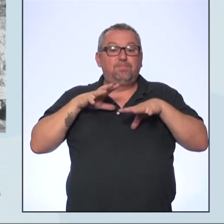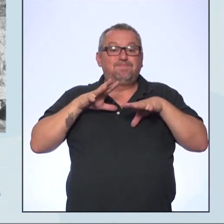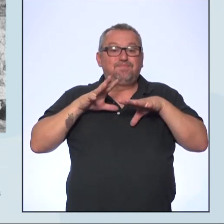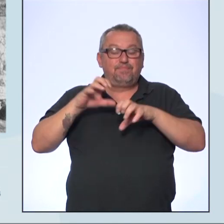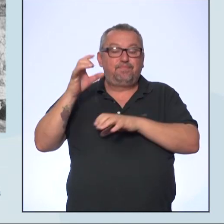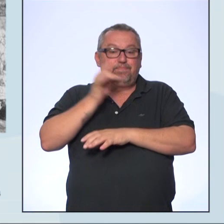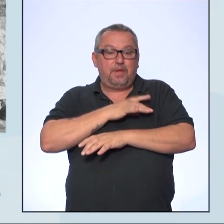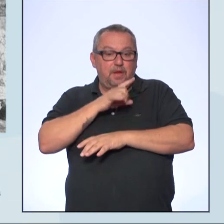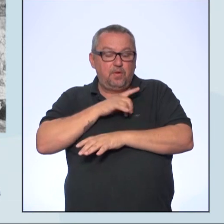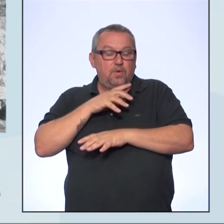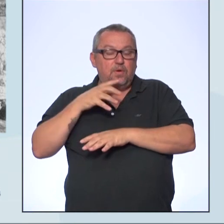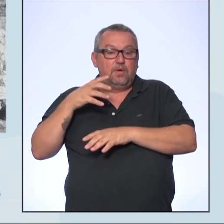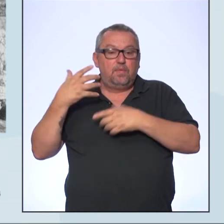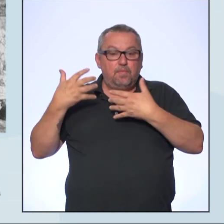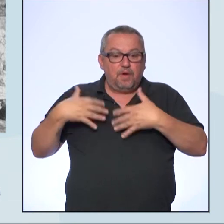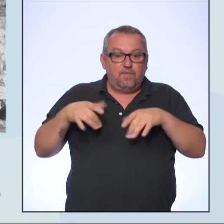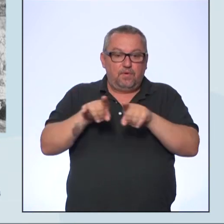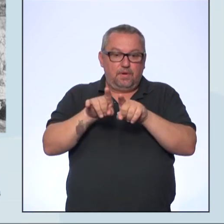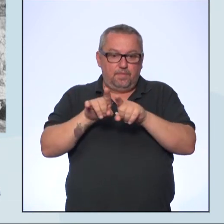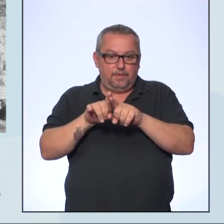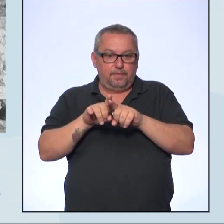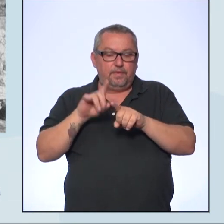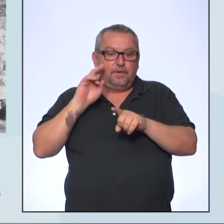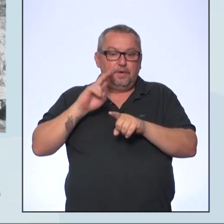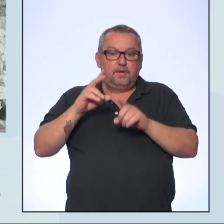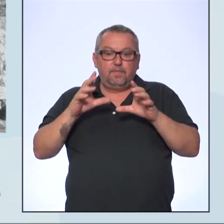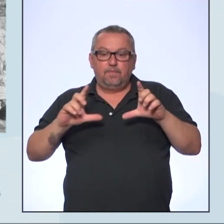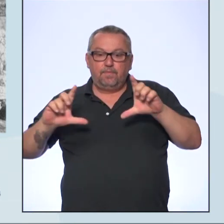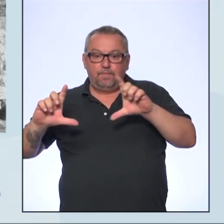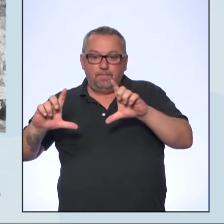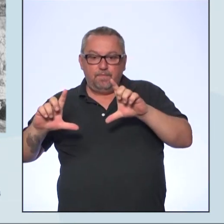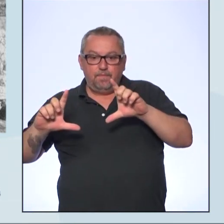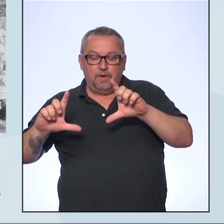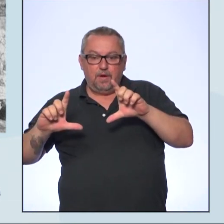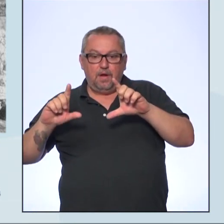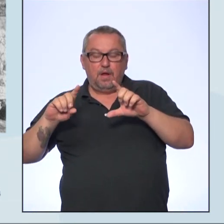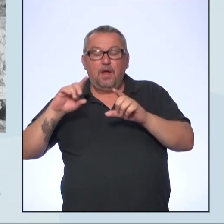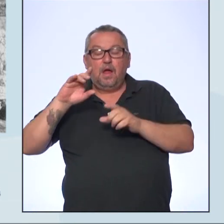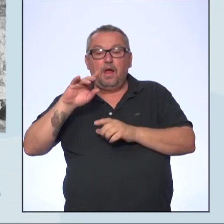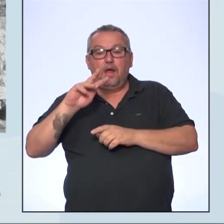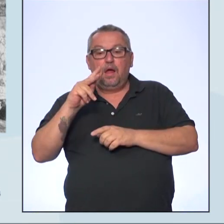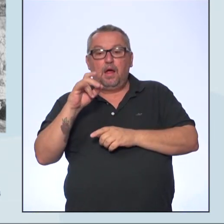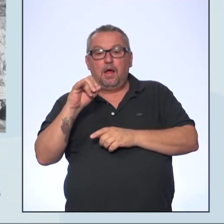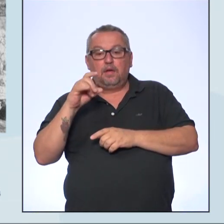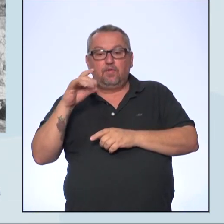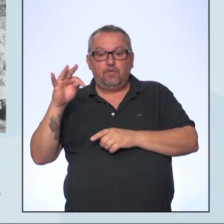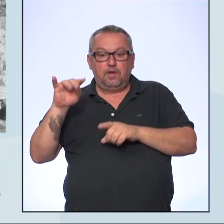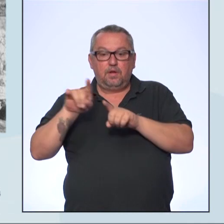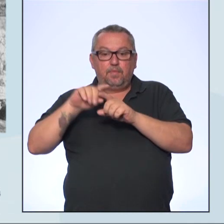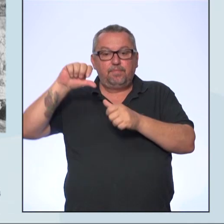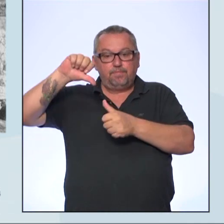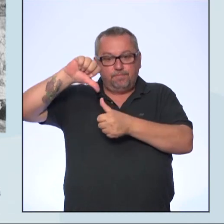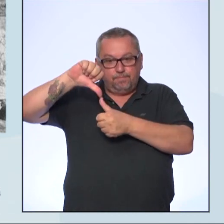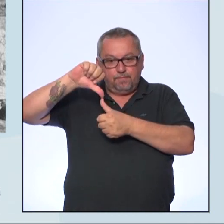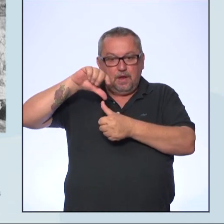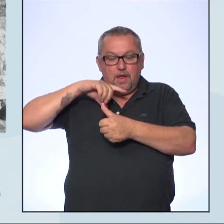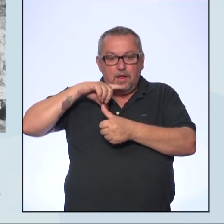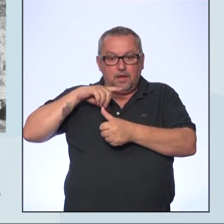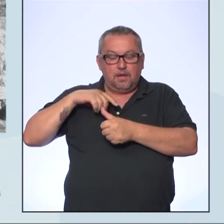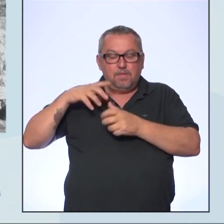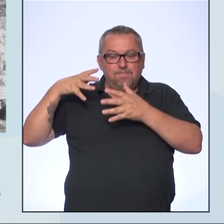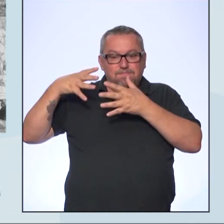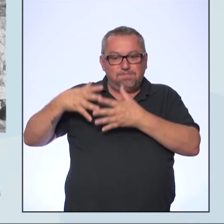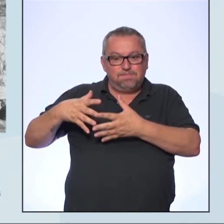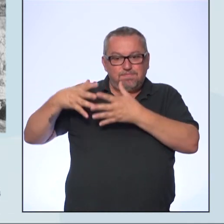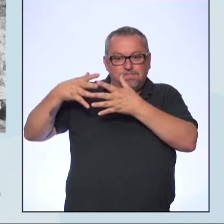E ali a colônia francesa de São Domingos, que hoje em dia é o Haiti, também uma cena de conflito, né? Enfim, que